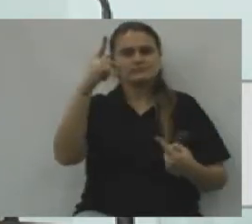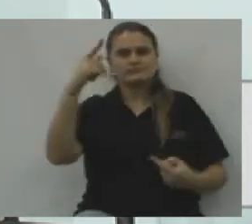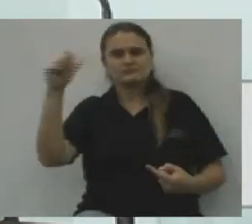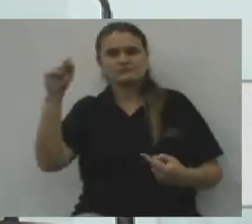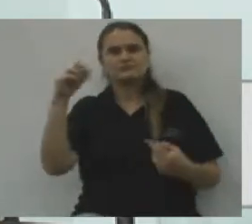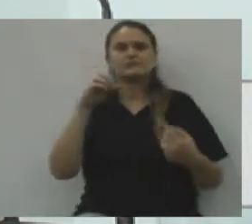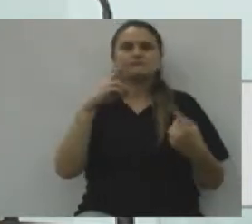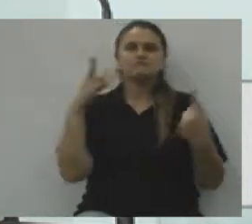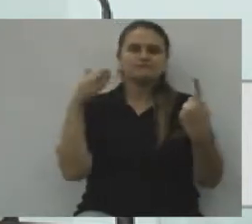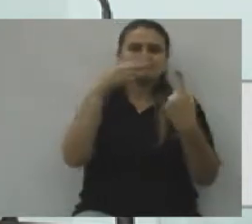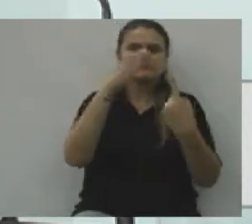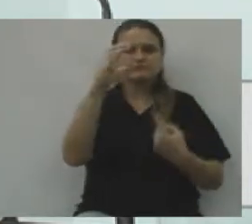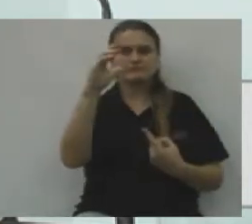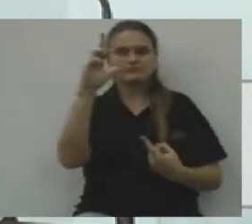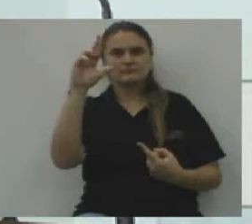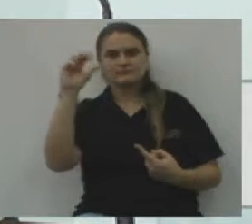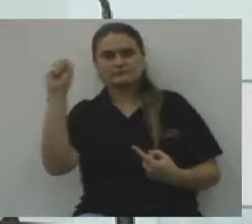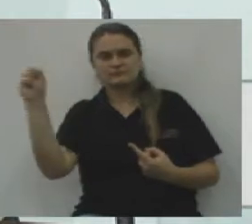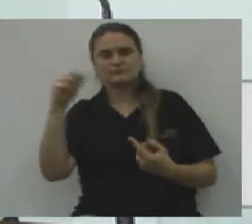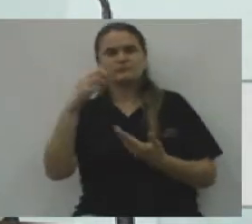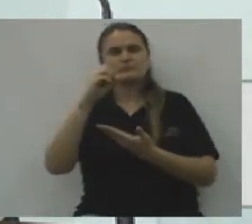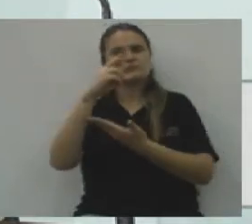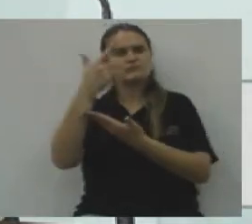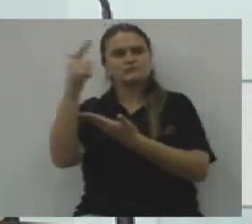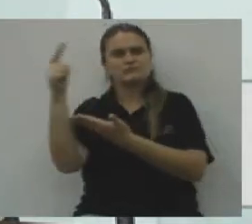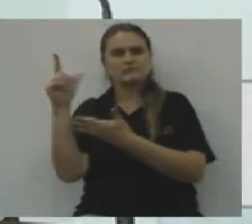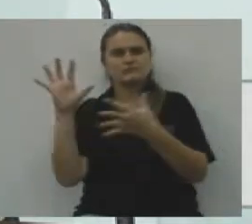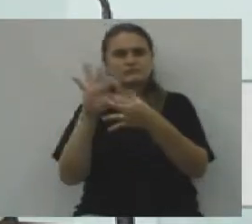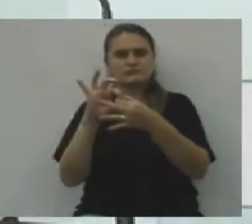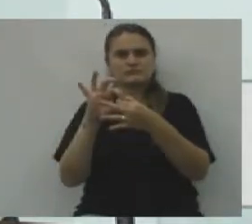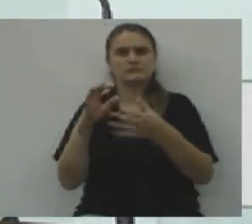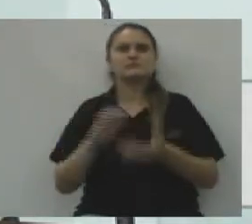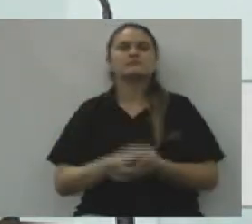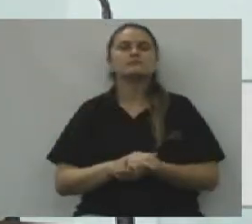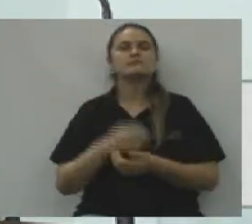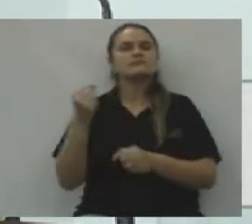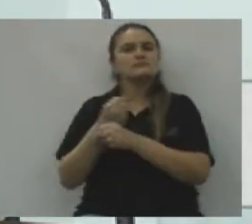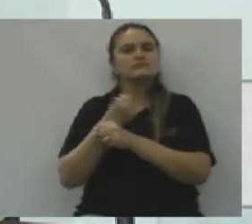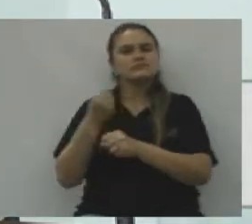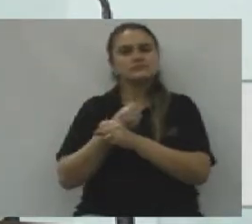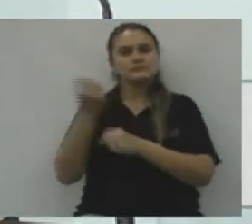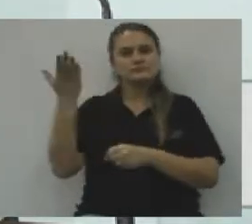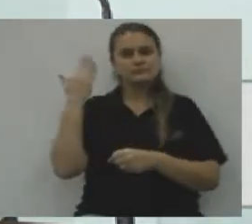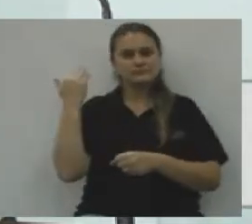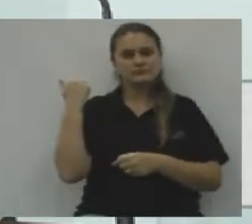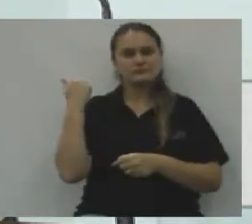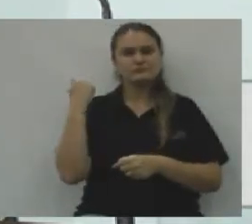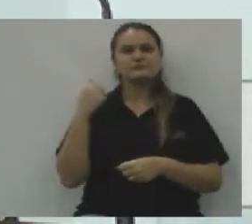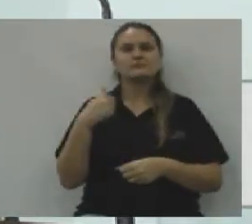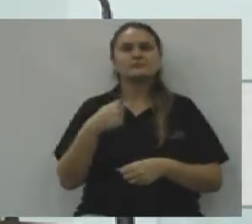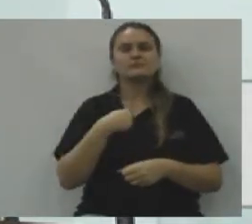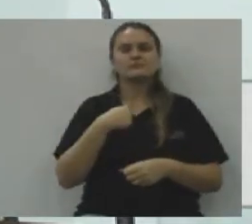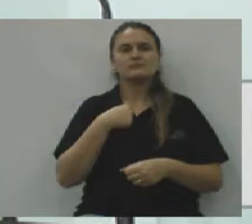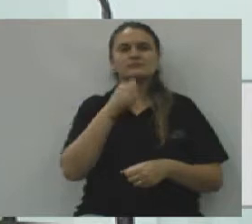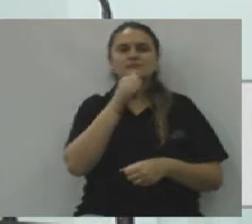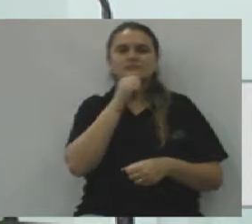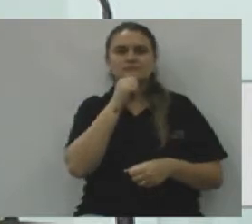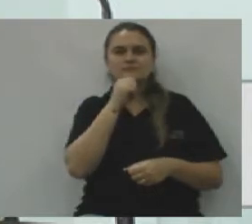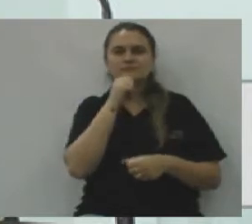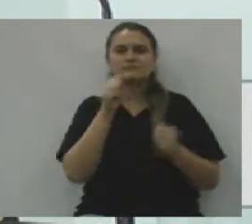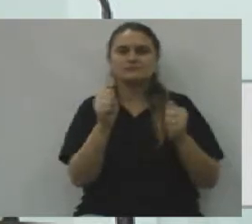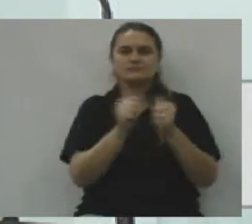CRAS, através da Ação Social e outras entidades. Alguns anos atrás, ainda quando estávamos junto ao